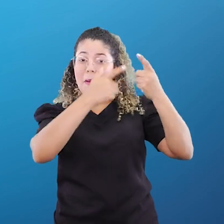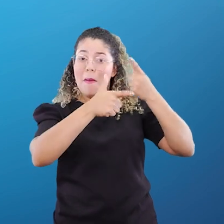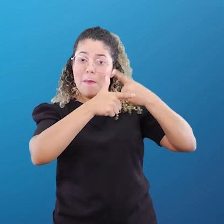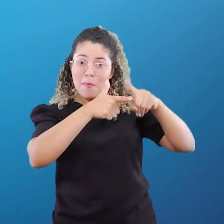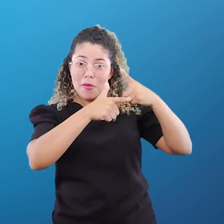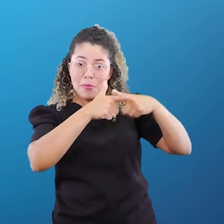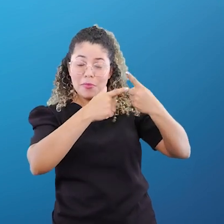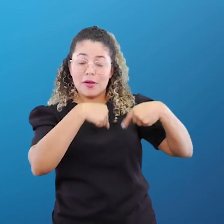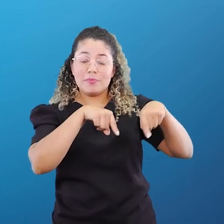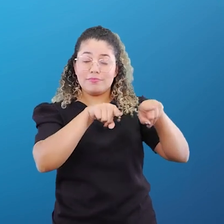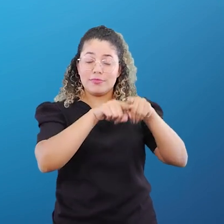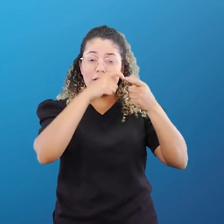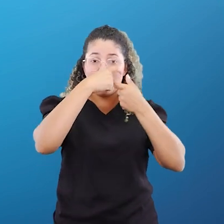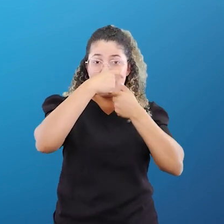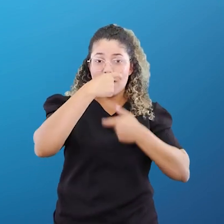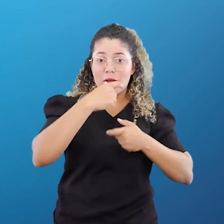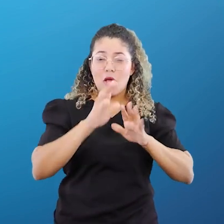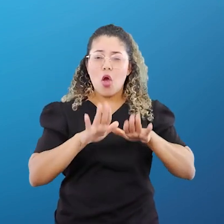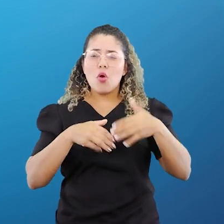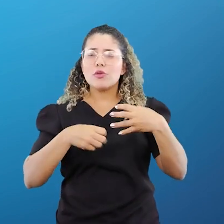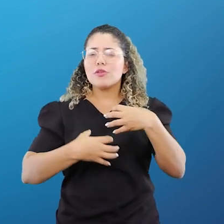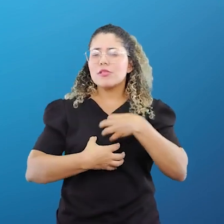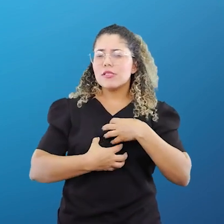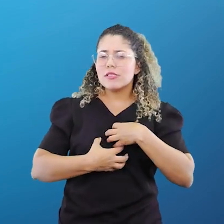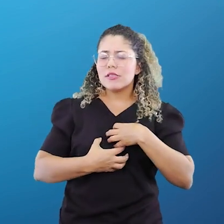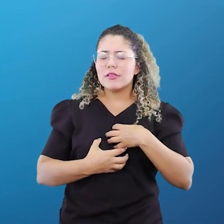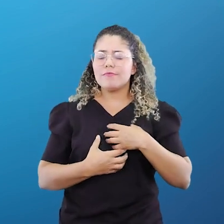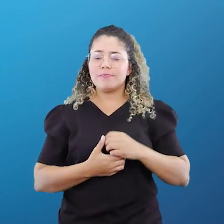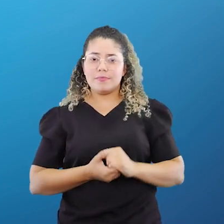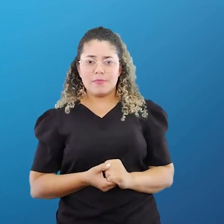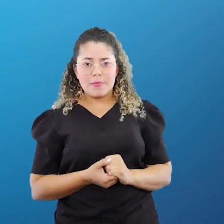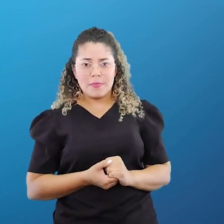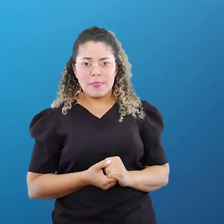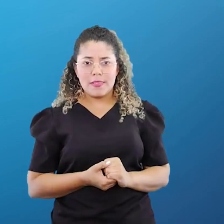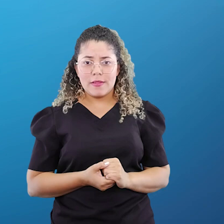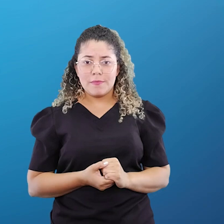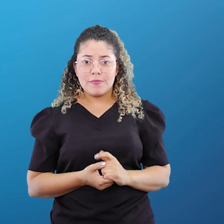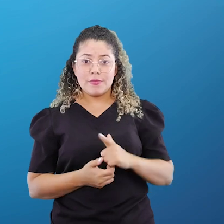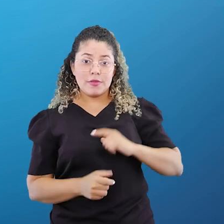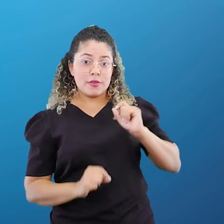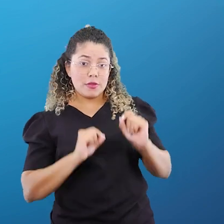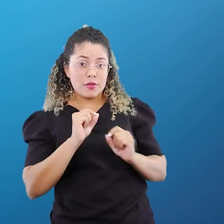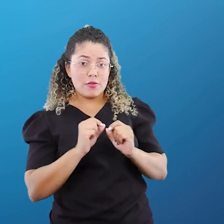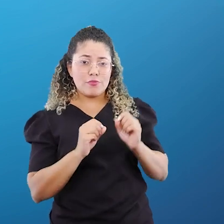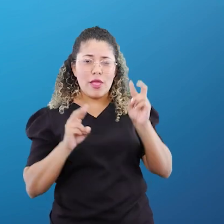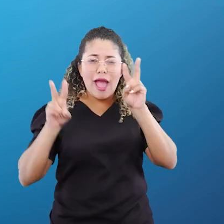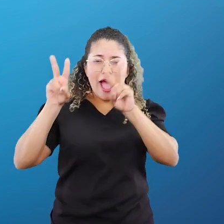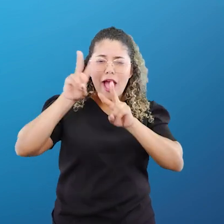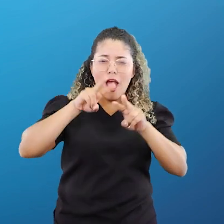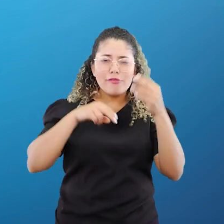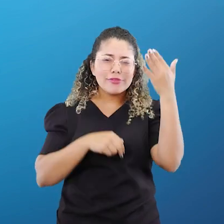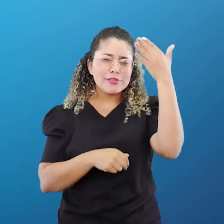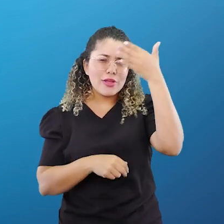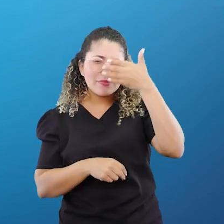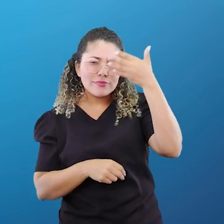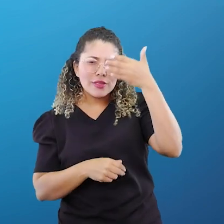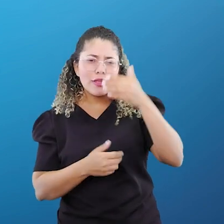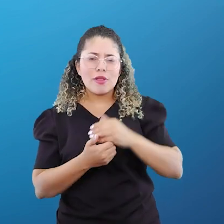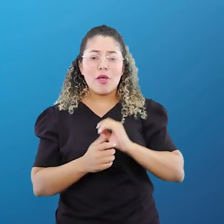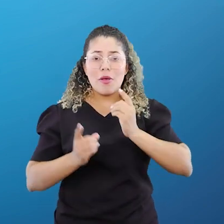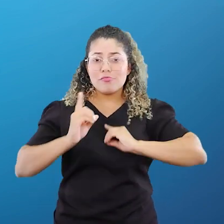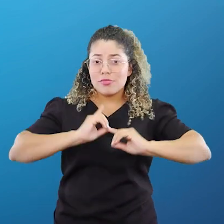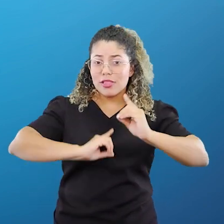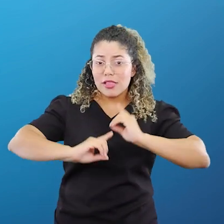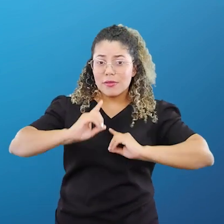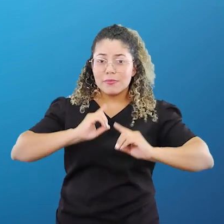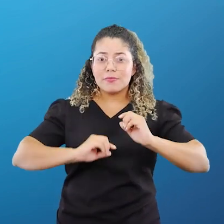também medulares. Quais são os sintomas da esclerose? Nós temos aqui a visão turva ou dupla, a